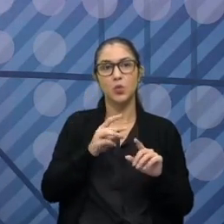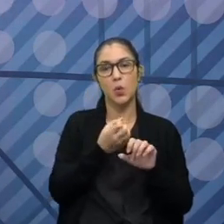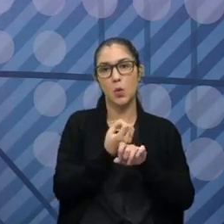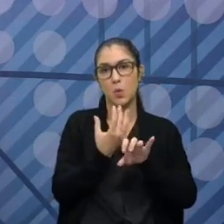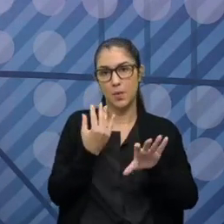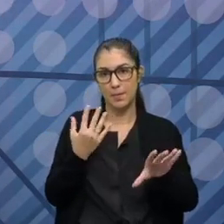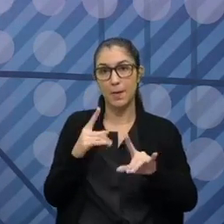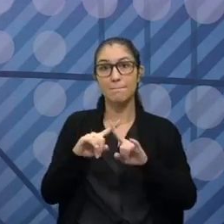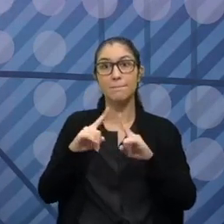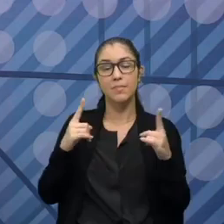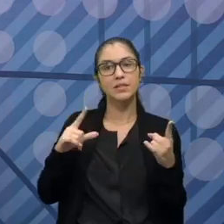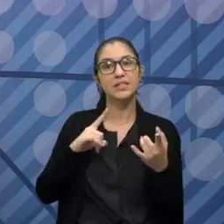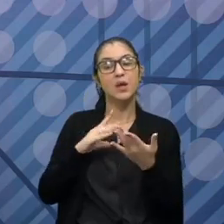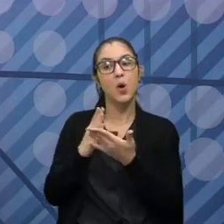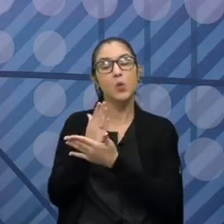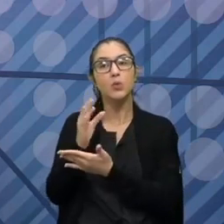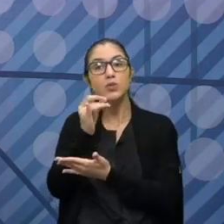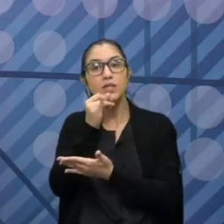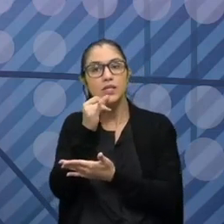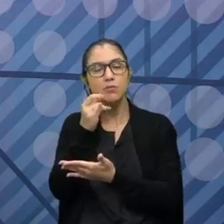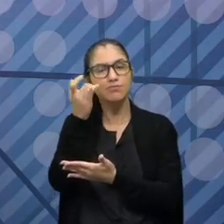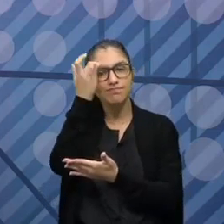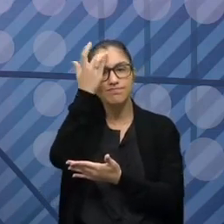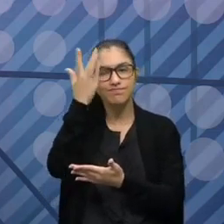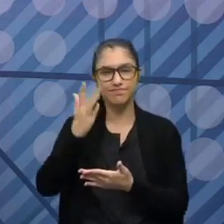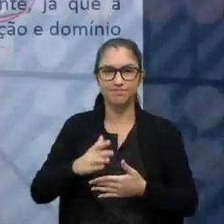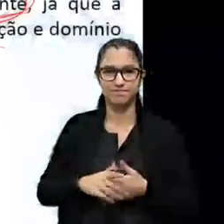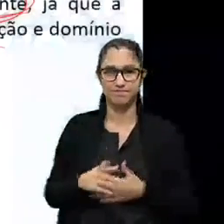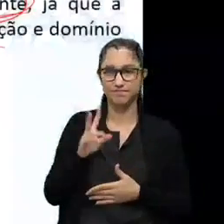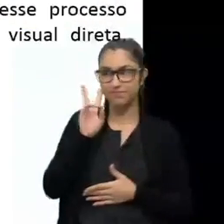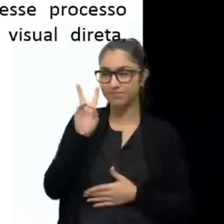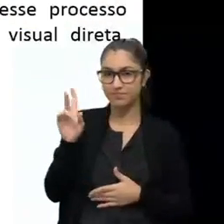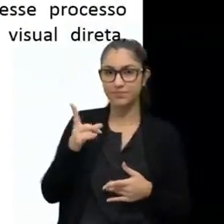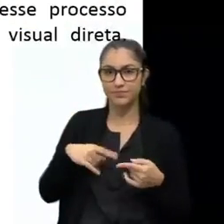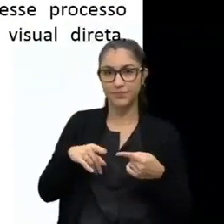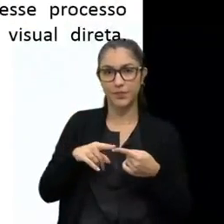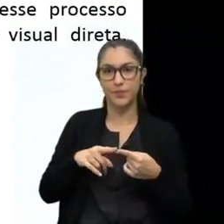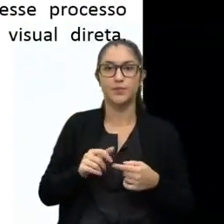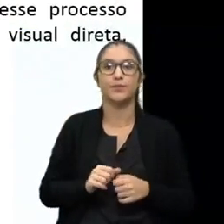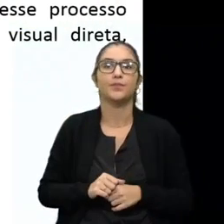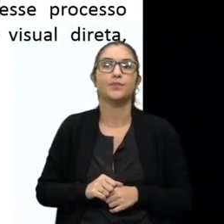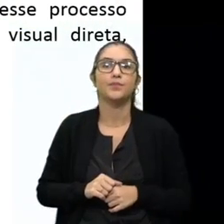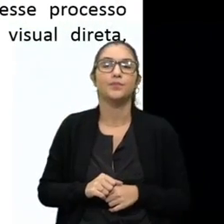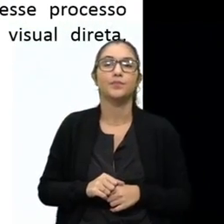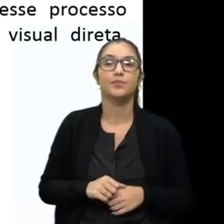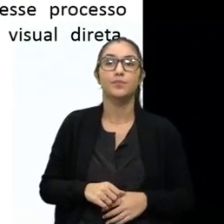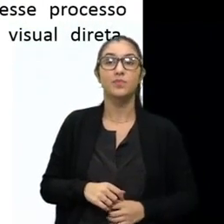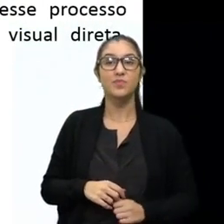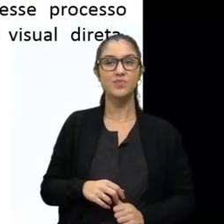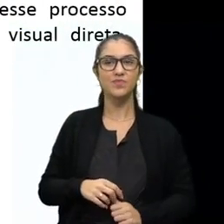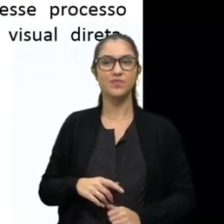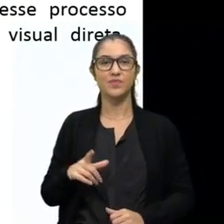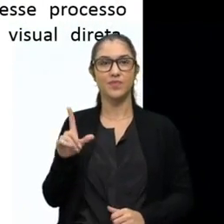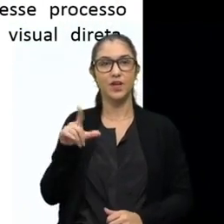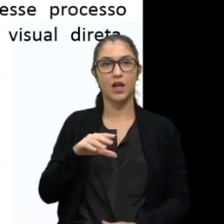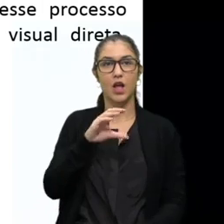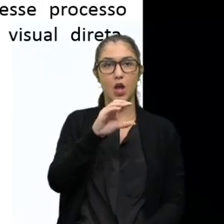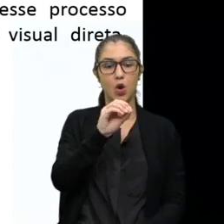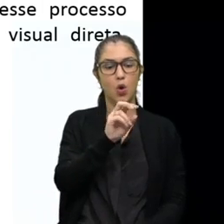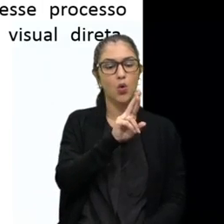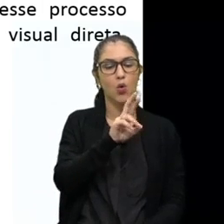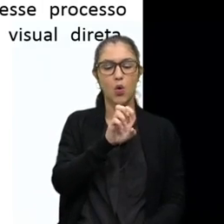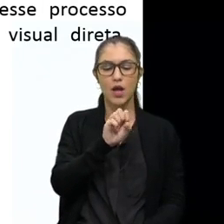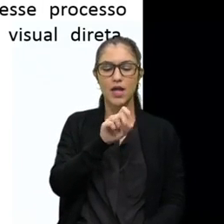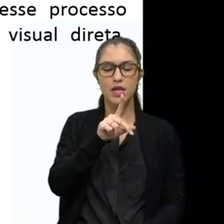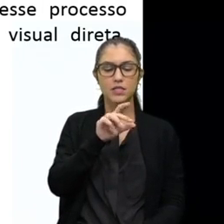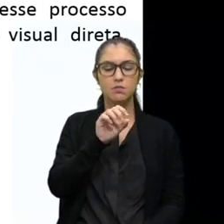mas aqui nós temos alguns exemplos para facilitar. Então, olha lá o primeiro. O primeiro é a correspondência. O